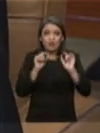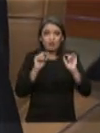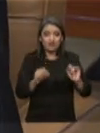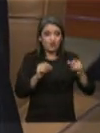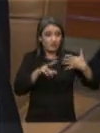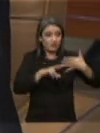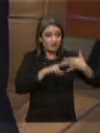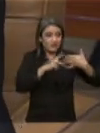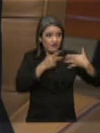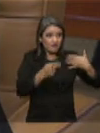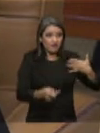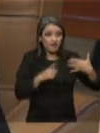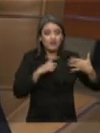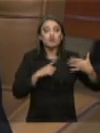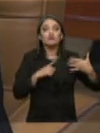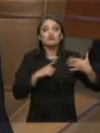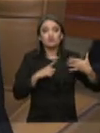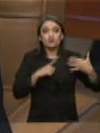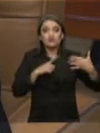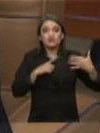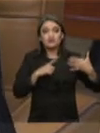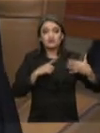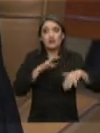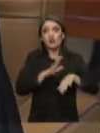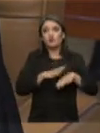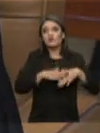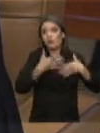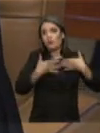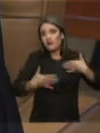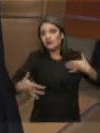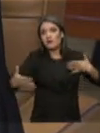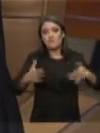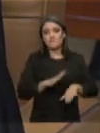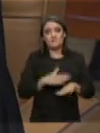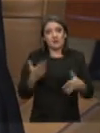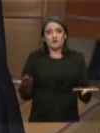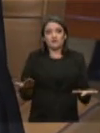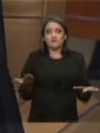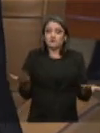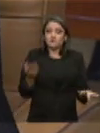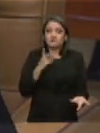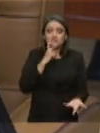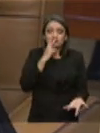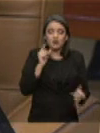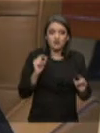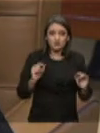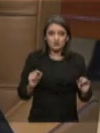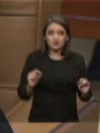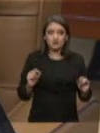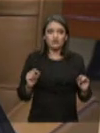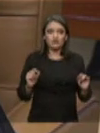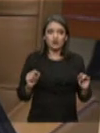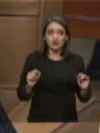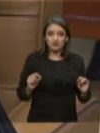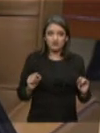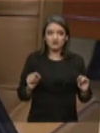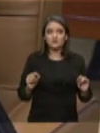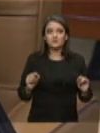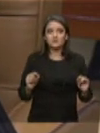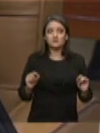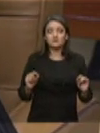desse trânsito em julgado, para além da decisão na ADIM, de maneira muito clara, parece bastante